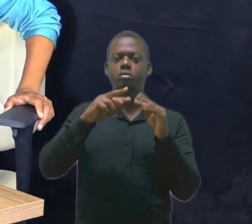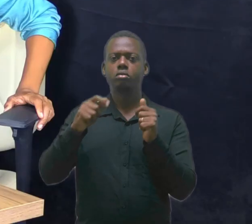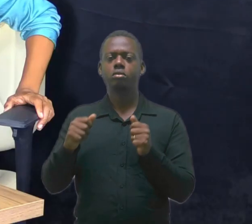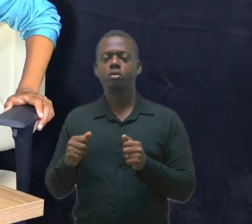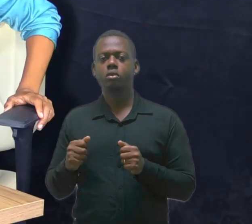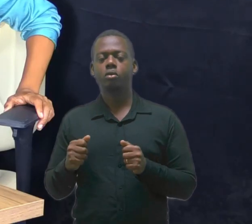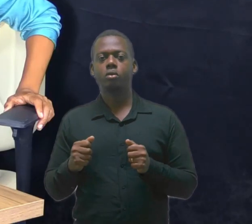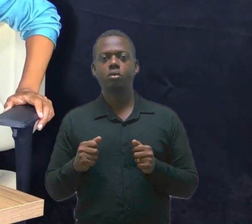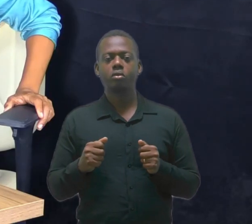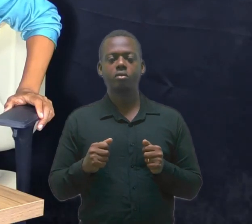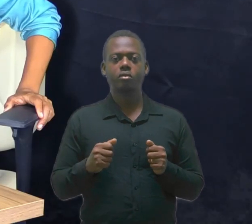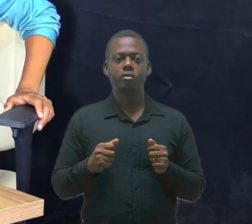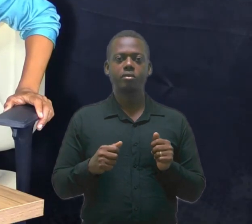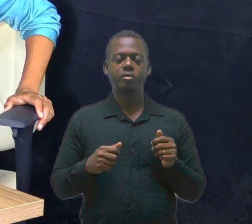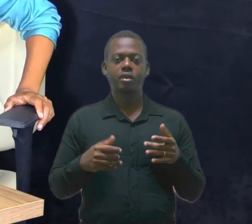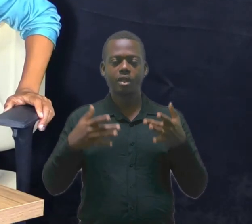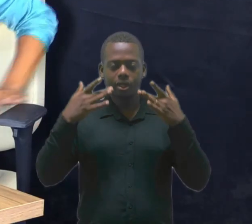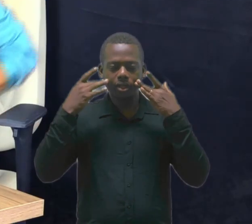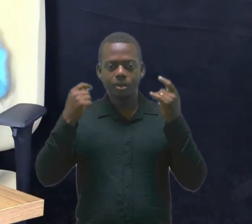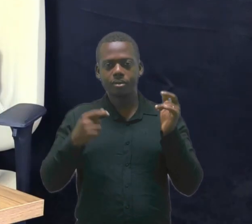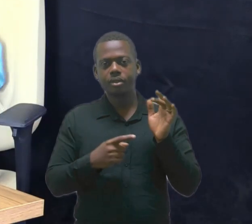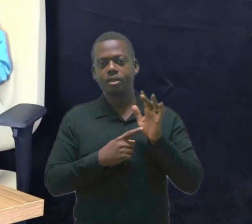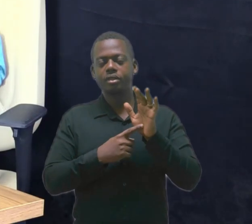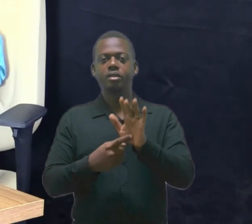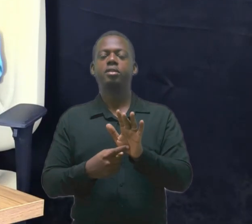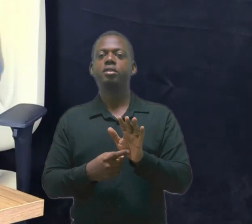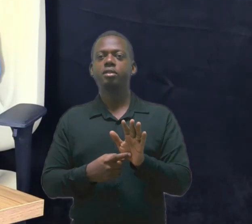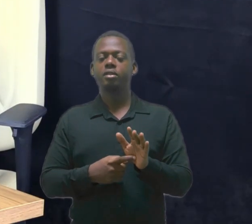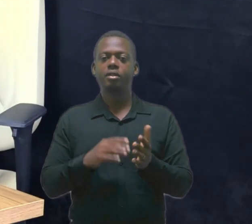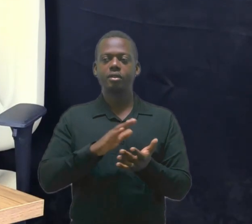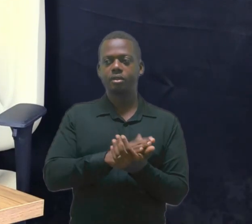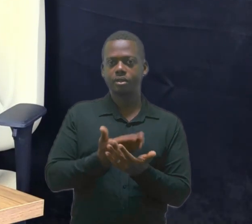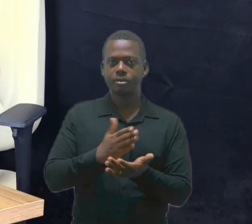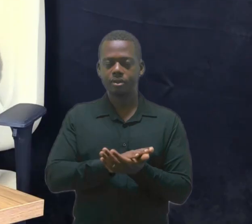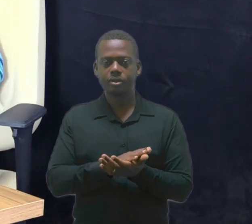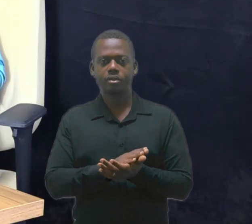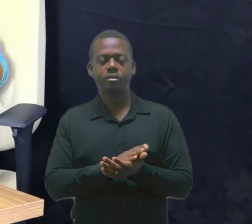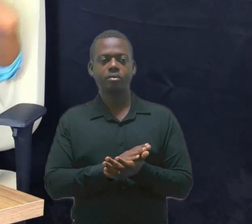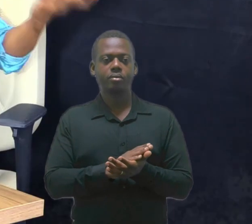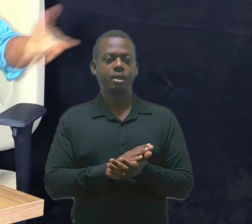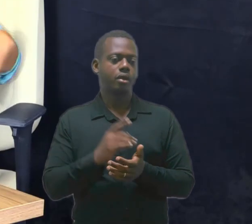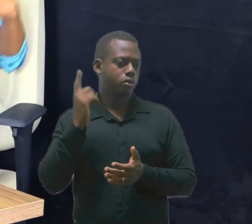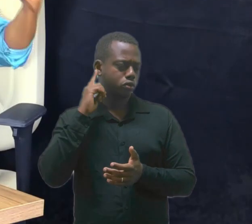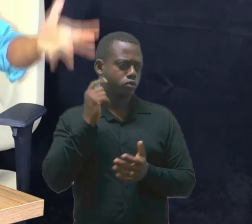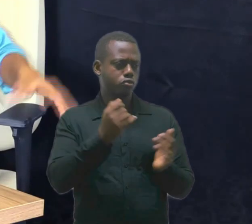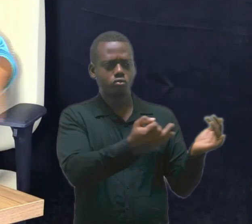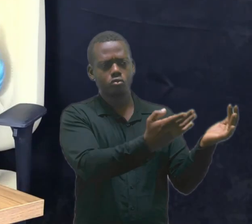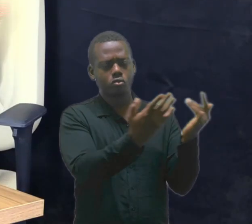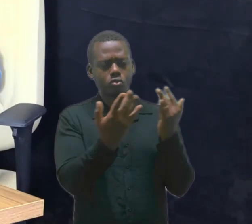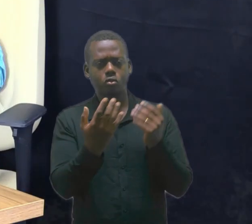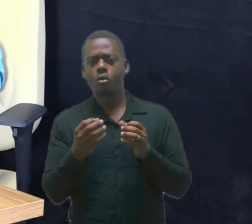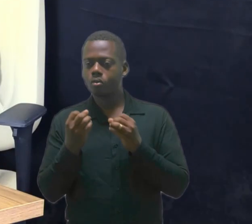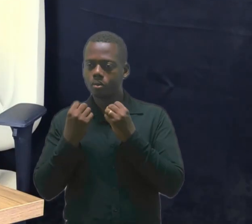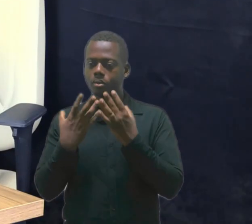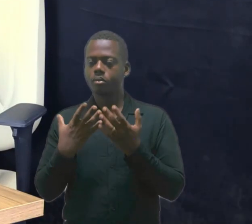todo teve várias apresentações, né? Eu fui contratada ali para poder fazer aquela interpretação e eu levei os surdos, eles participaram, foi